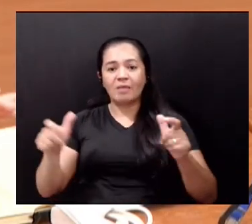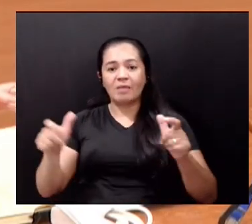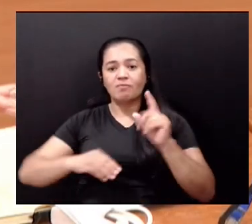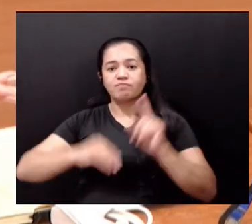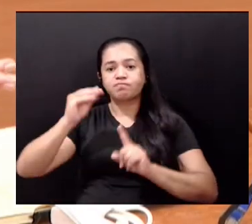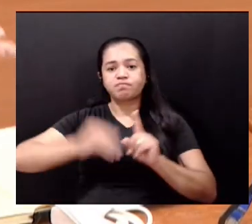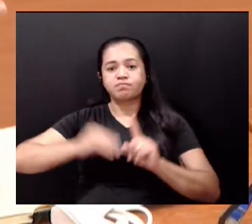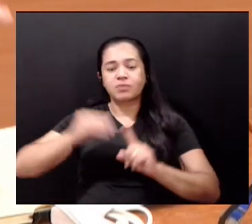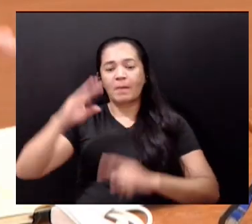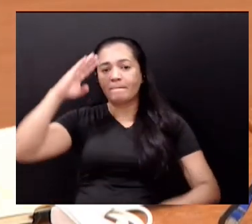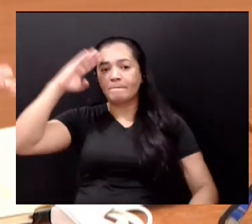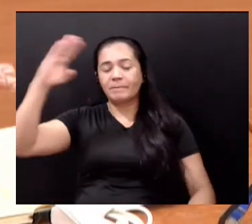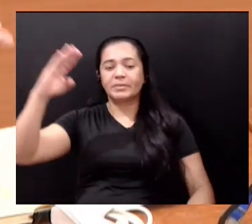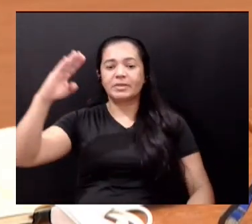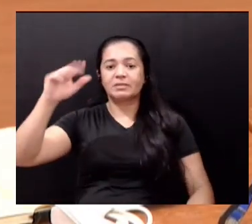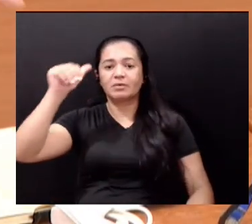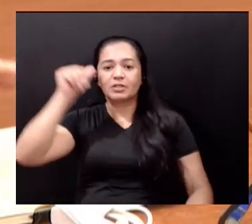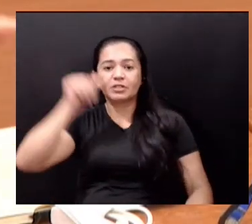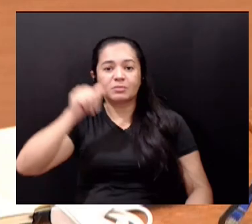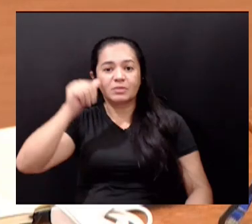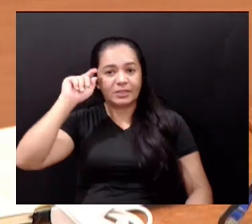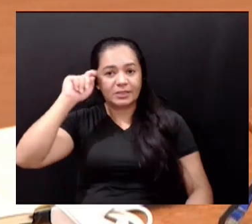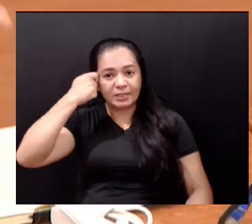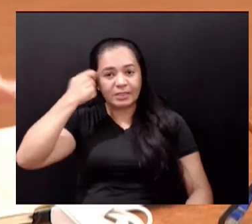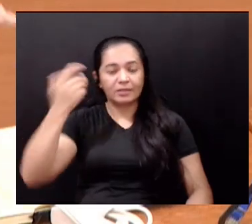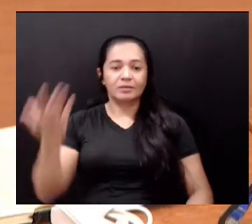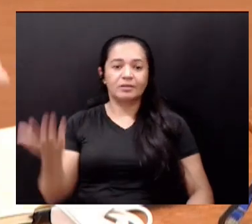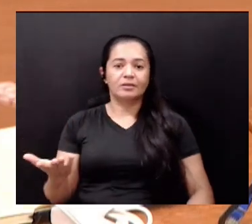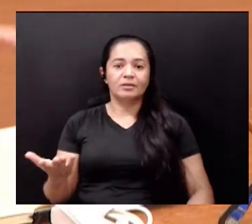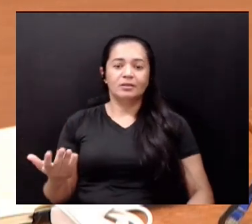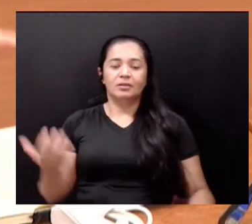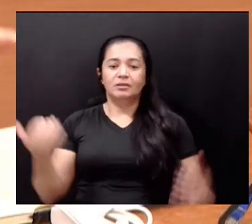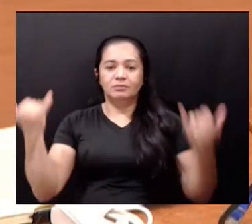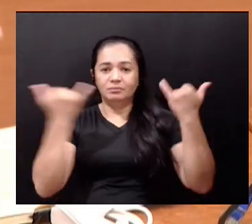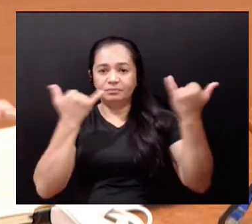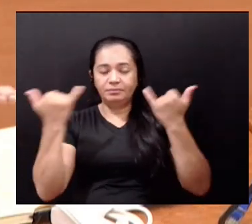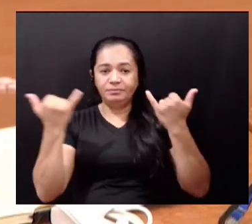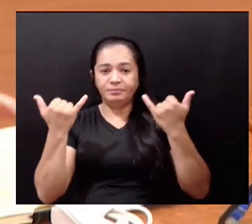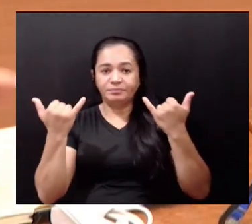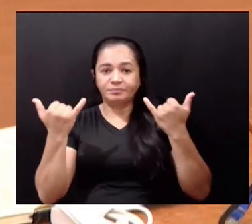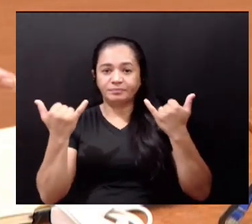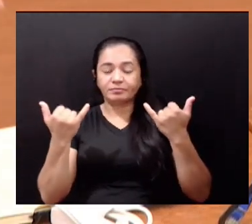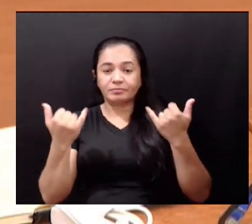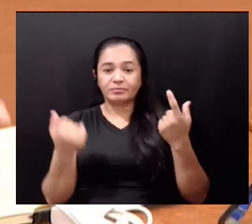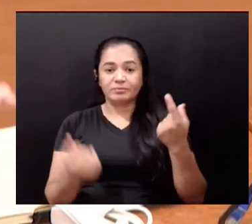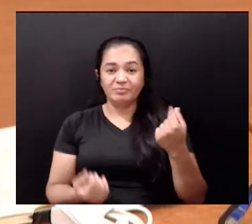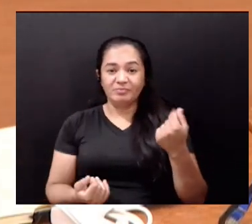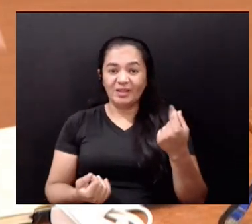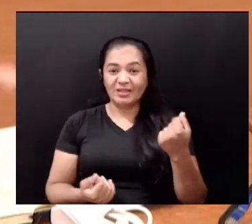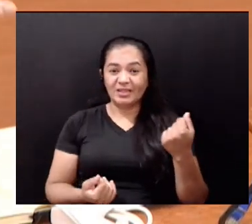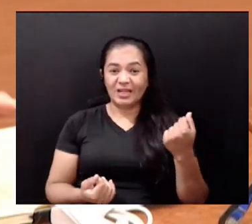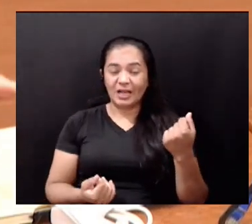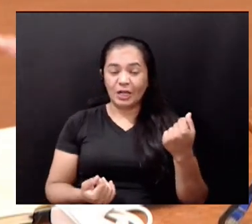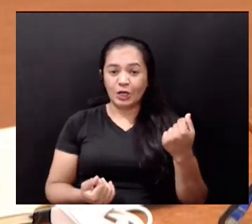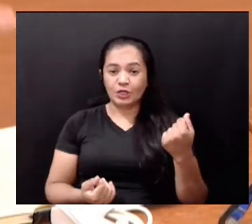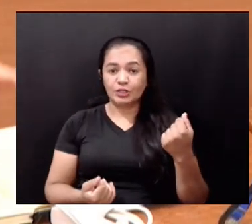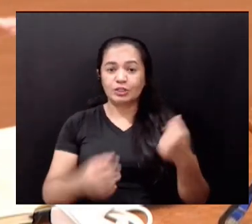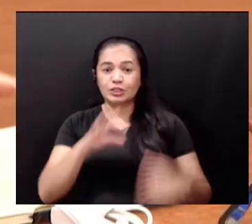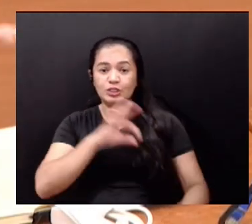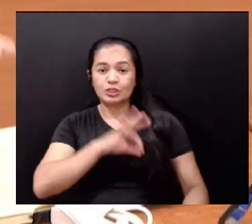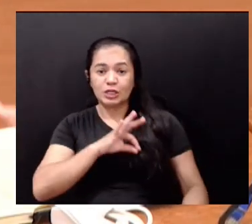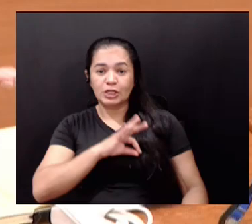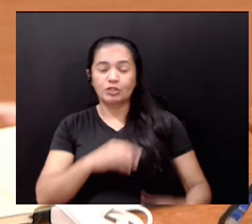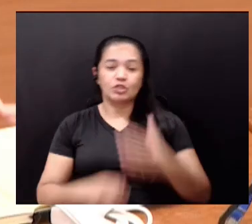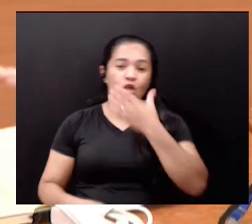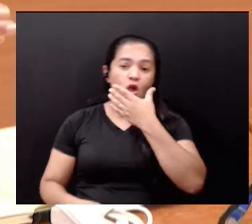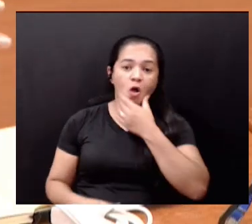as mulheres negras, né? Esses dados da diferença salarial entre homens e mulheres, ele é ainda pior quando a gente avalia a